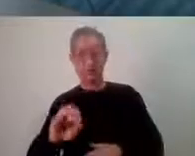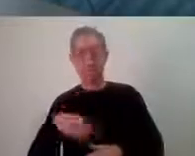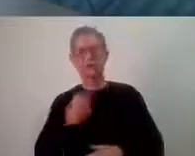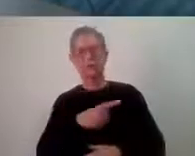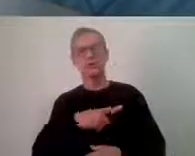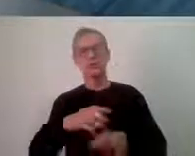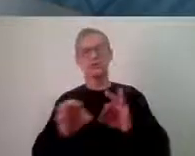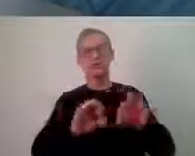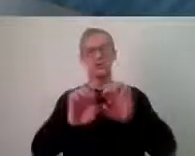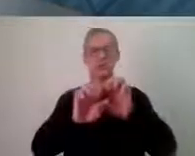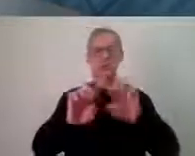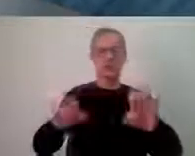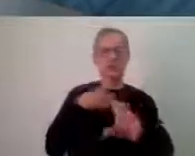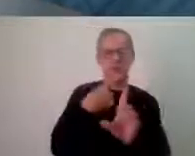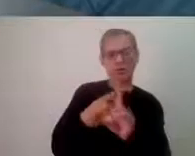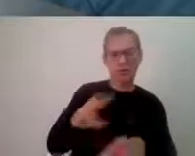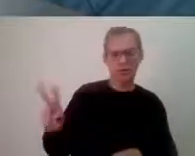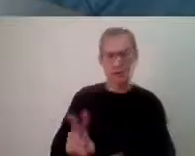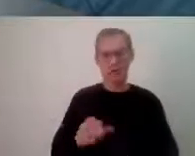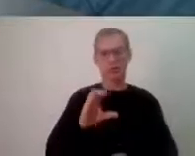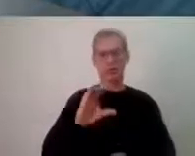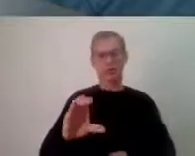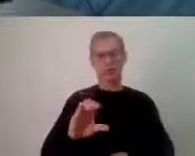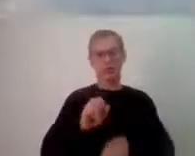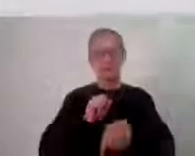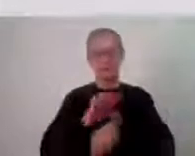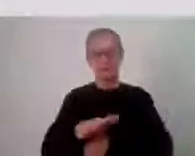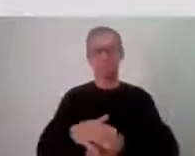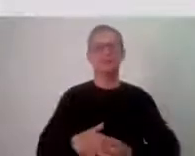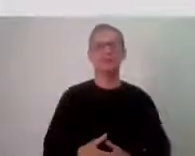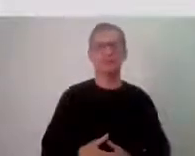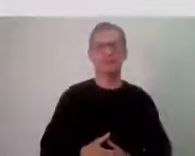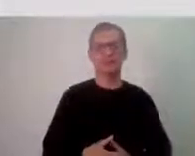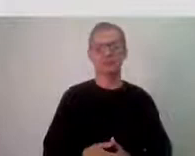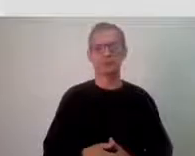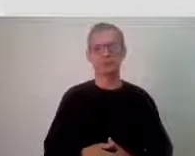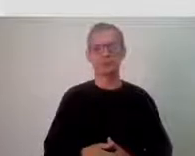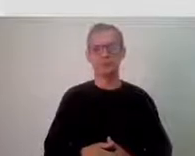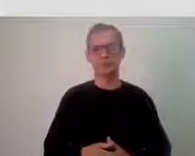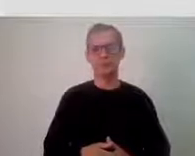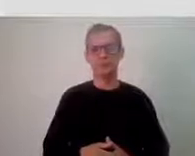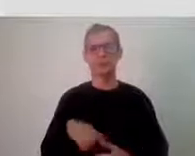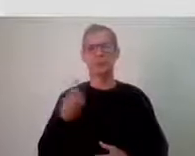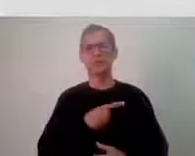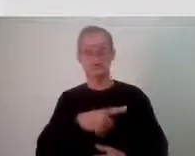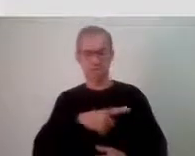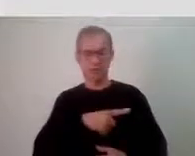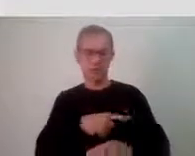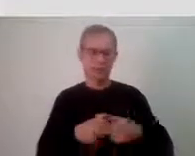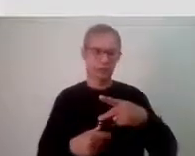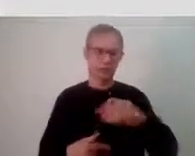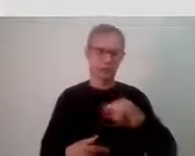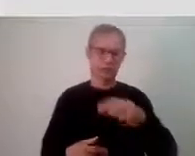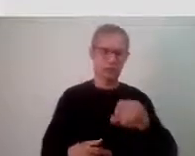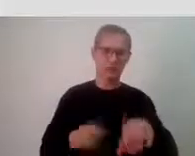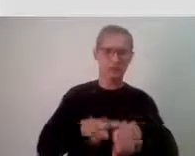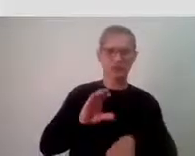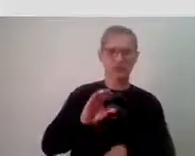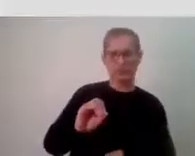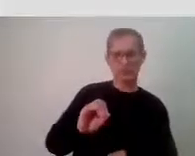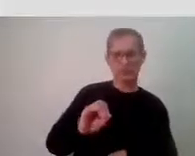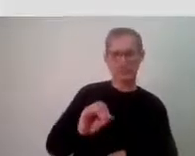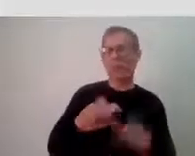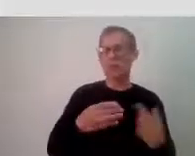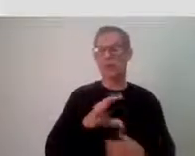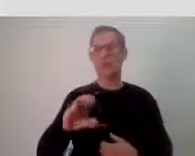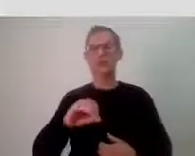gente monta uma equação e encontra o valor do C. Acompanhe no quadro. Nós sabemos que a posição no tempo zero é zero. Com